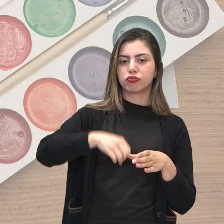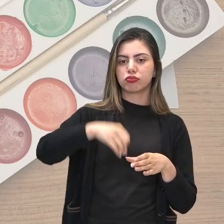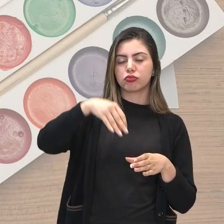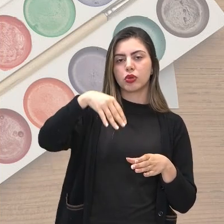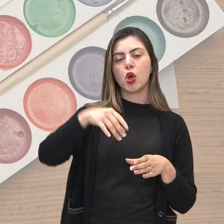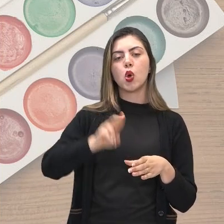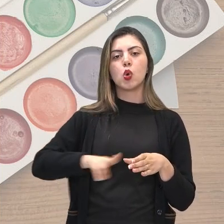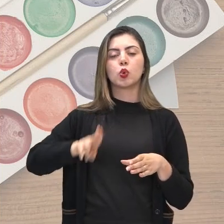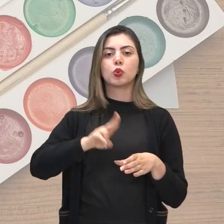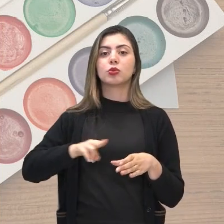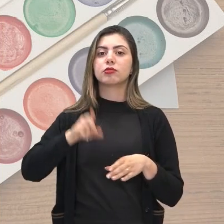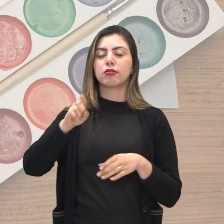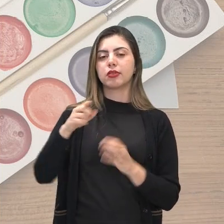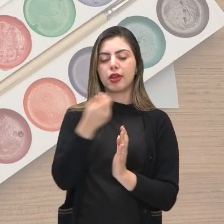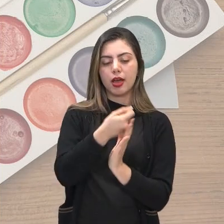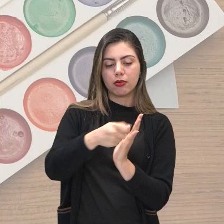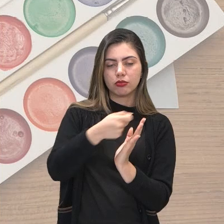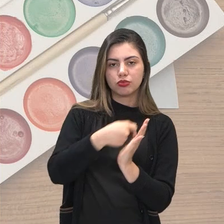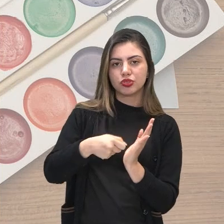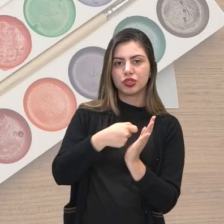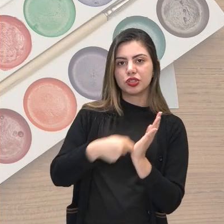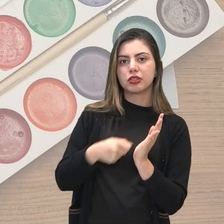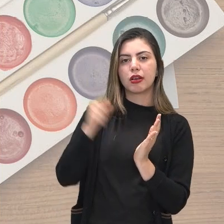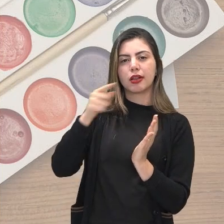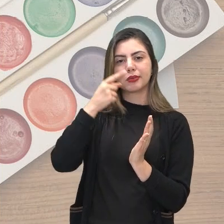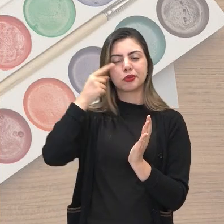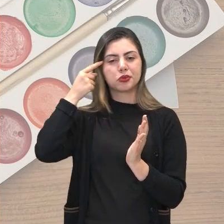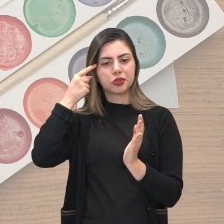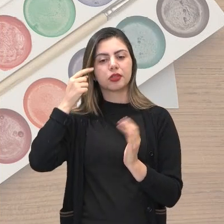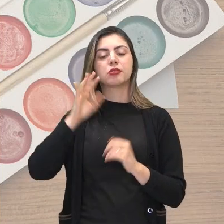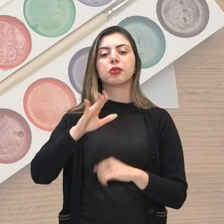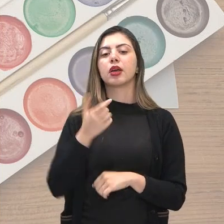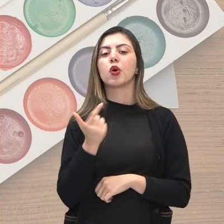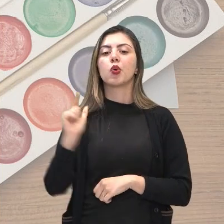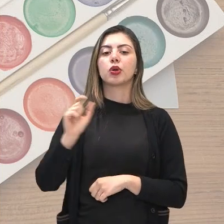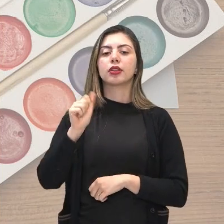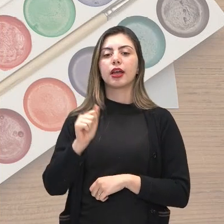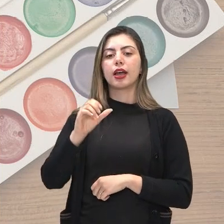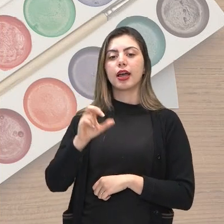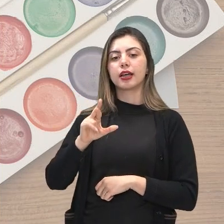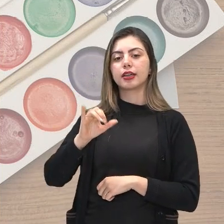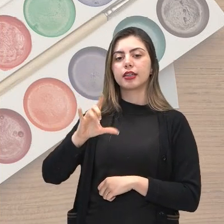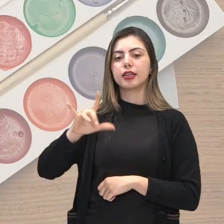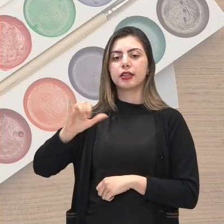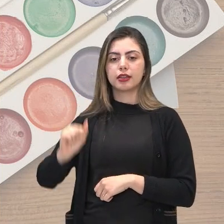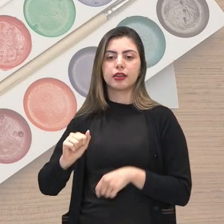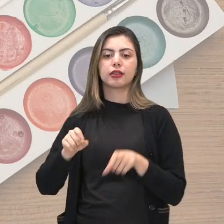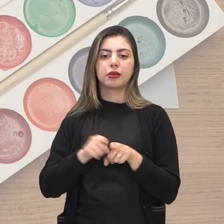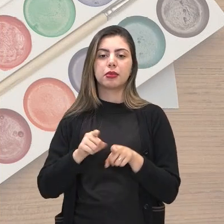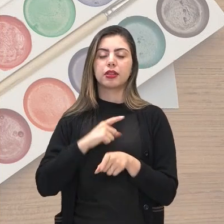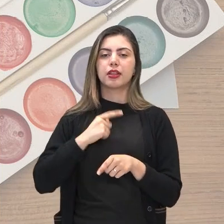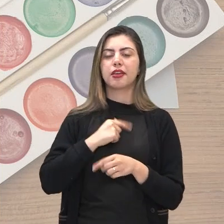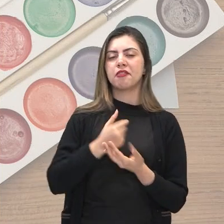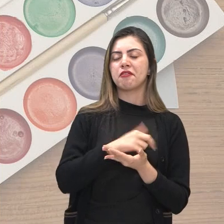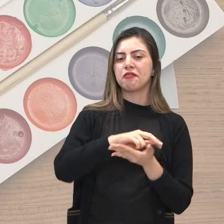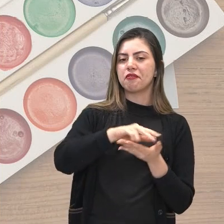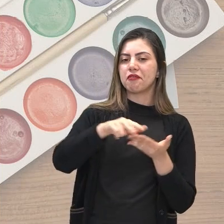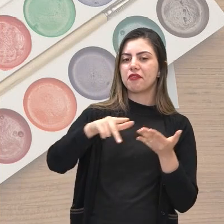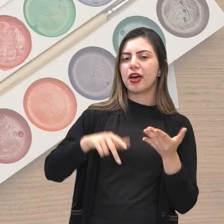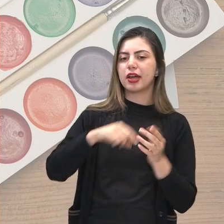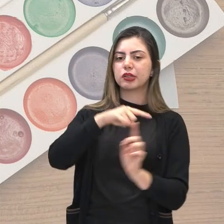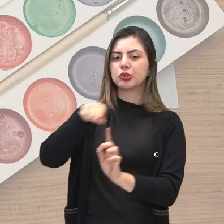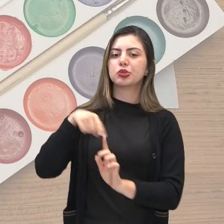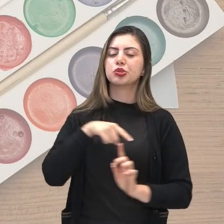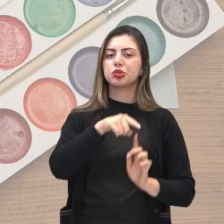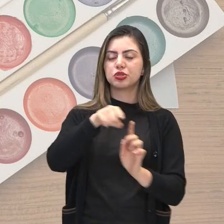a escrita chinesa. A acrílica, que possui vários graus de diluição, pigmentos, resinas e tem